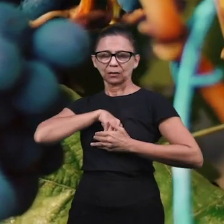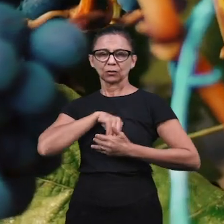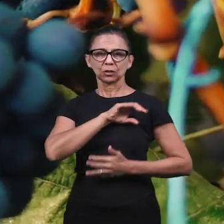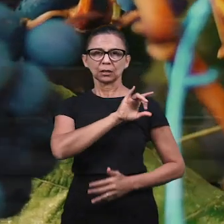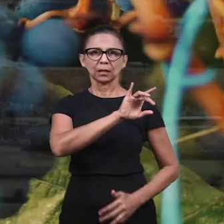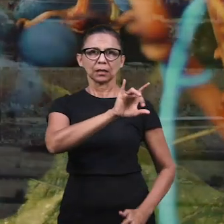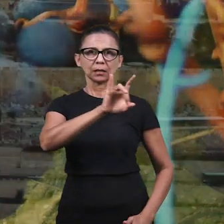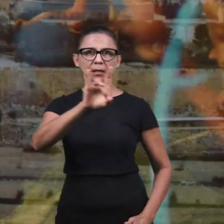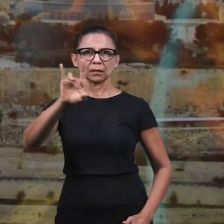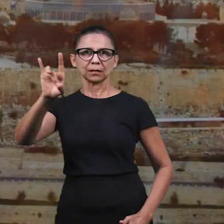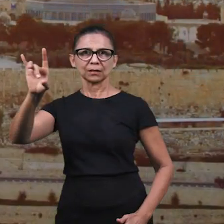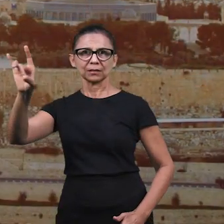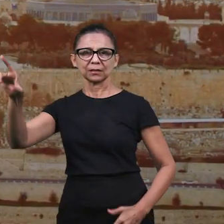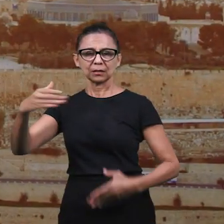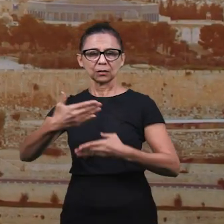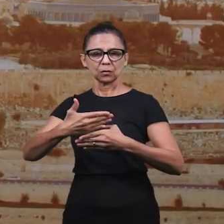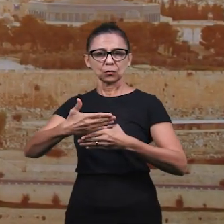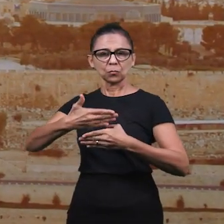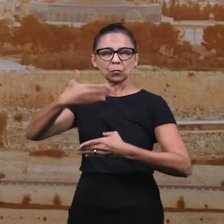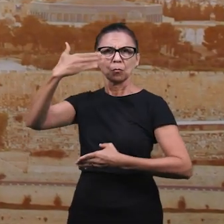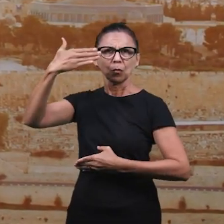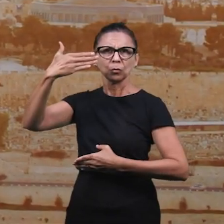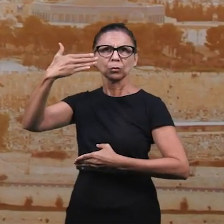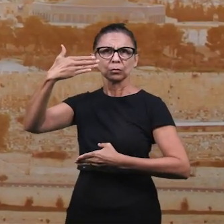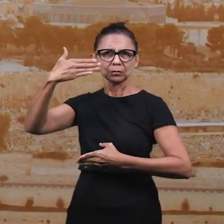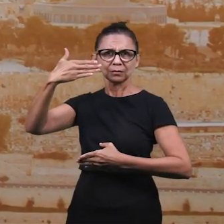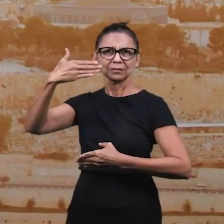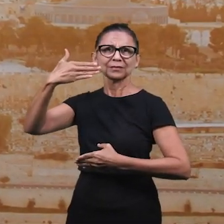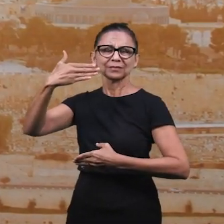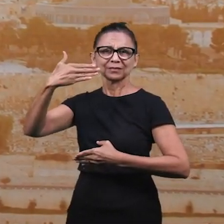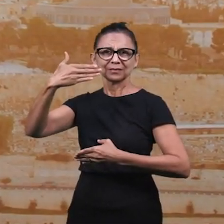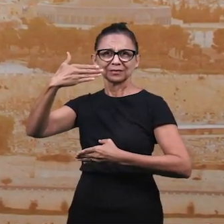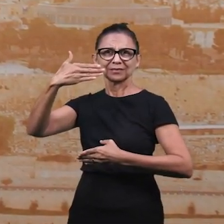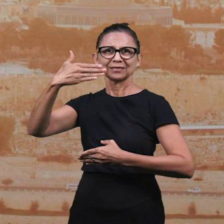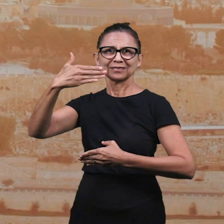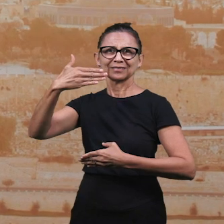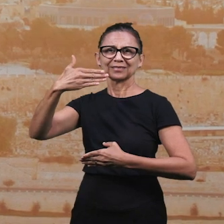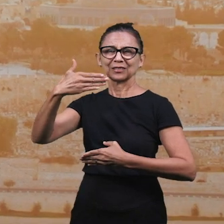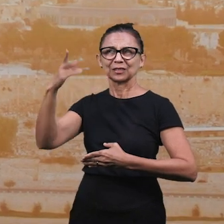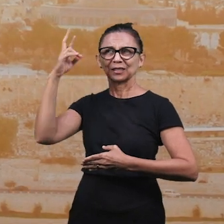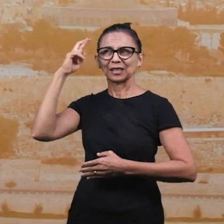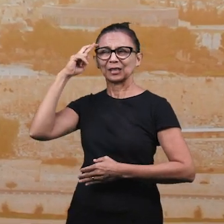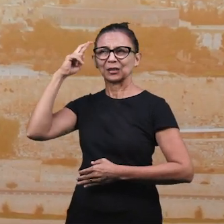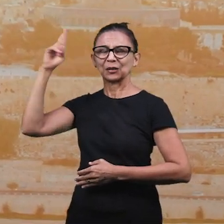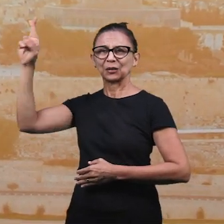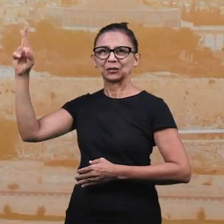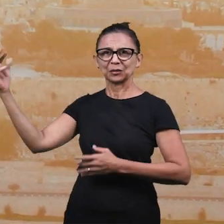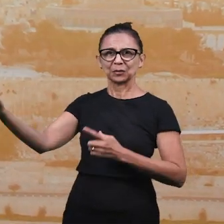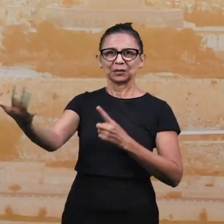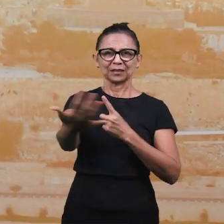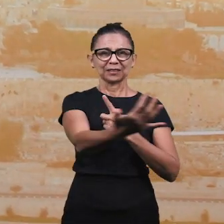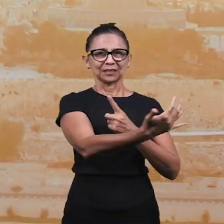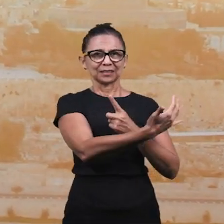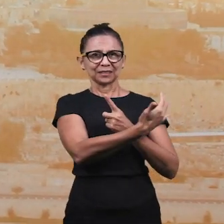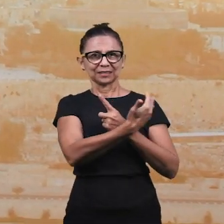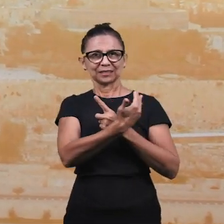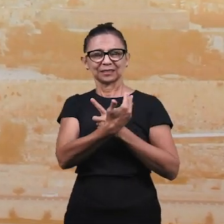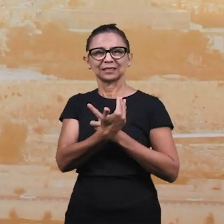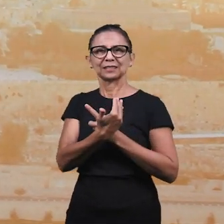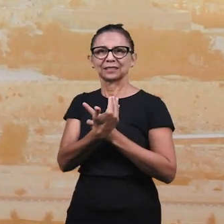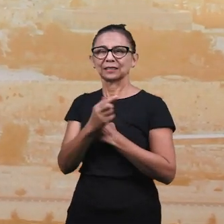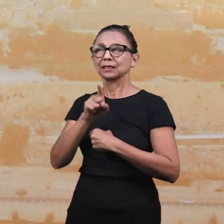viverá. O muro de fogo ao redor já está, é Deus nos guardando pra com